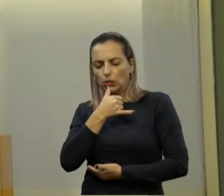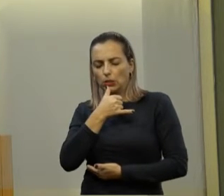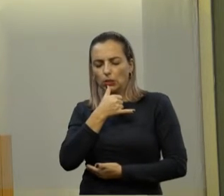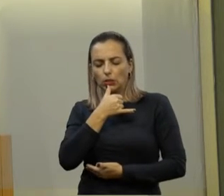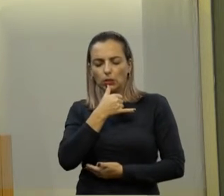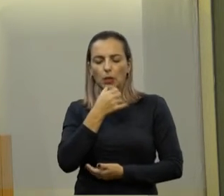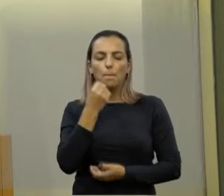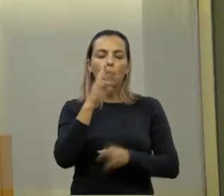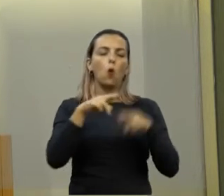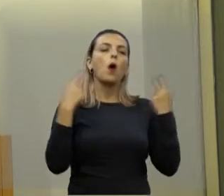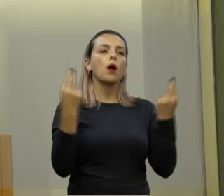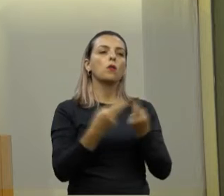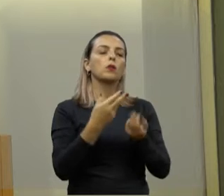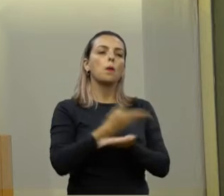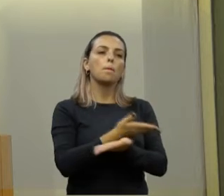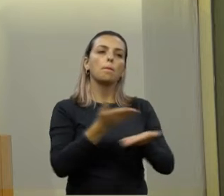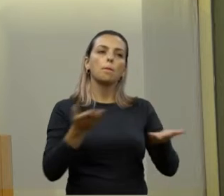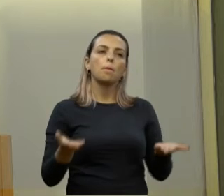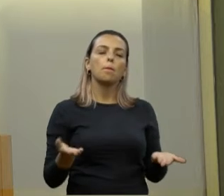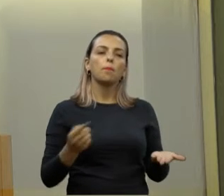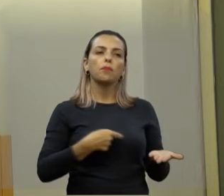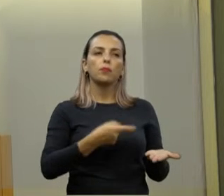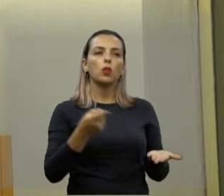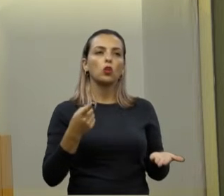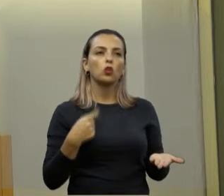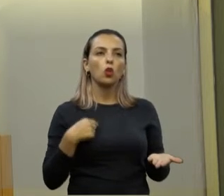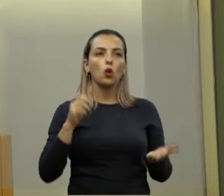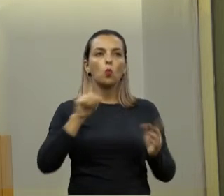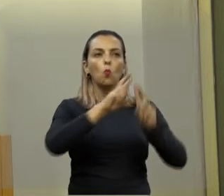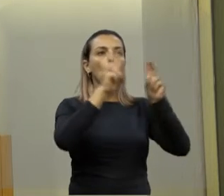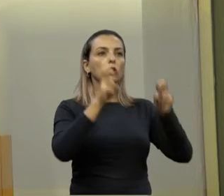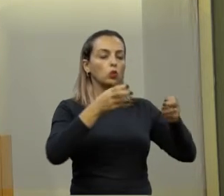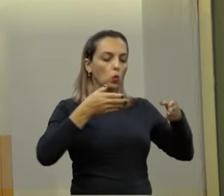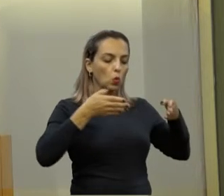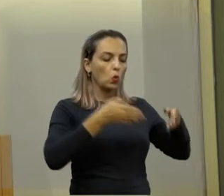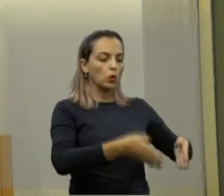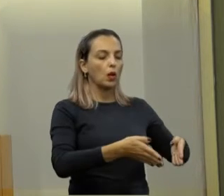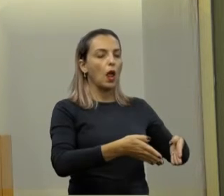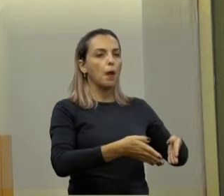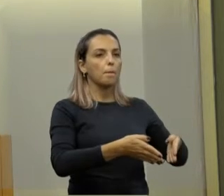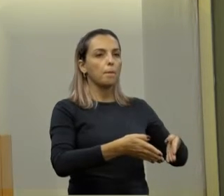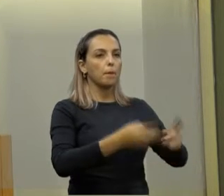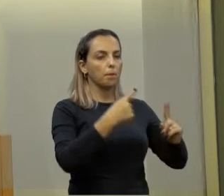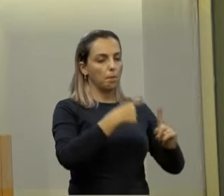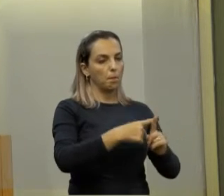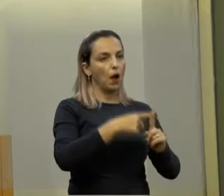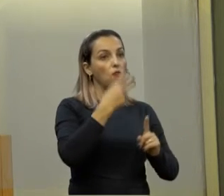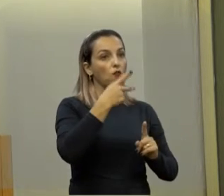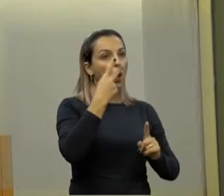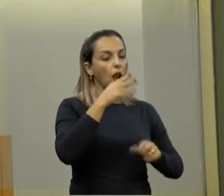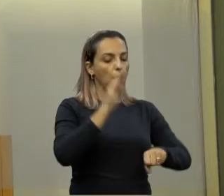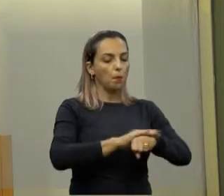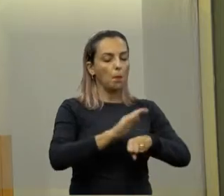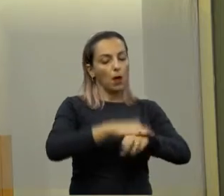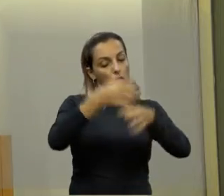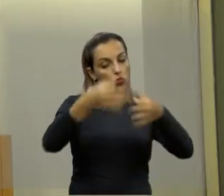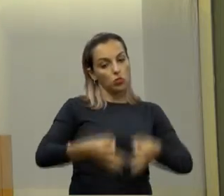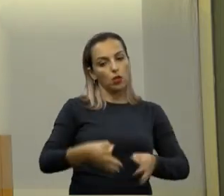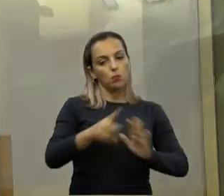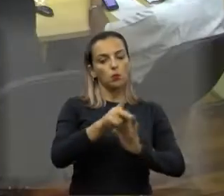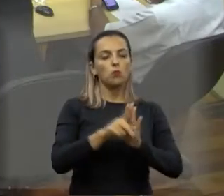é isso uma boa sessão para todos nós quanto assunto do cemitério vamos falar na hora do pl Muito obrigado ótima